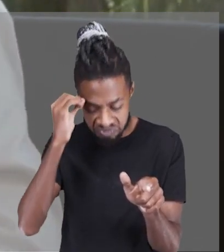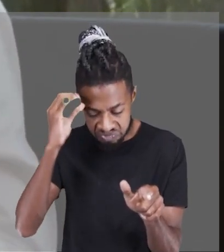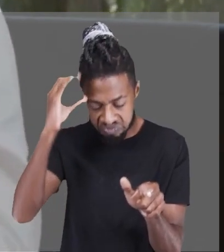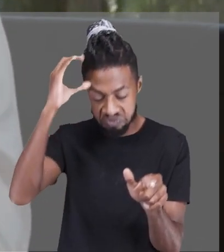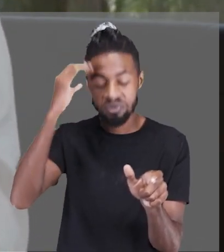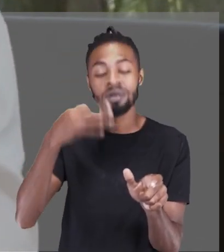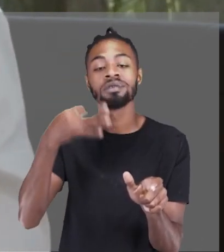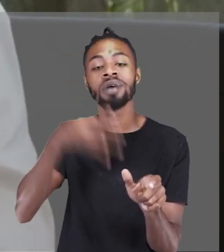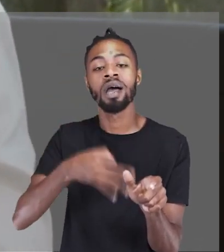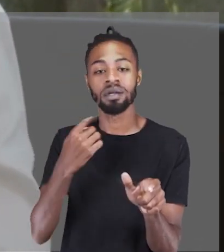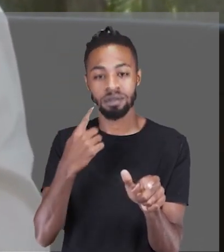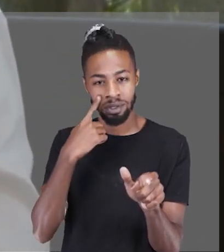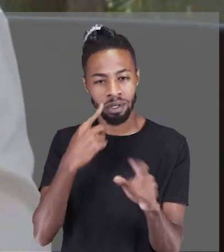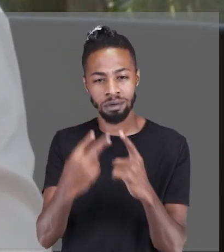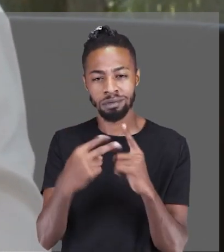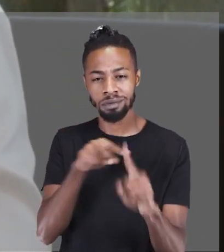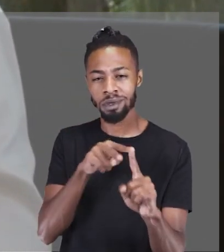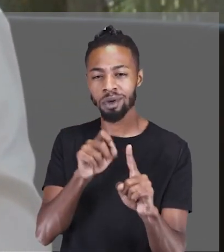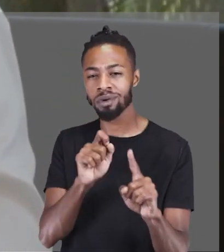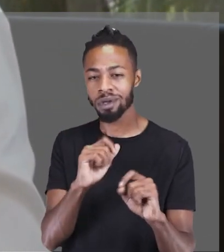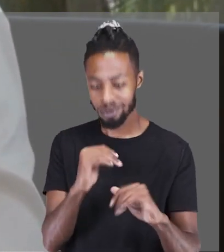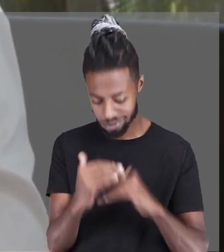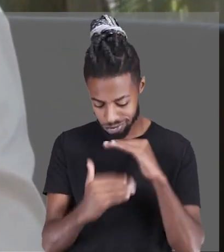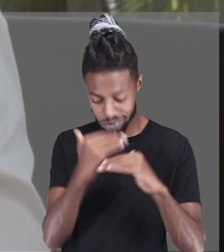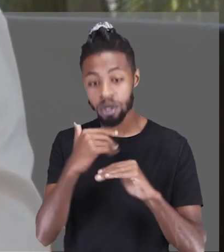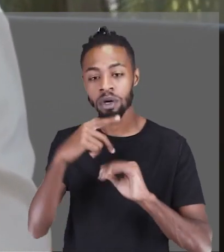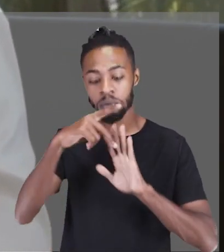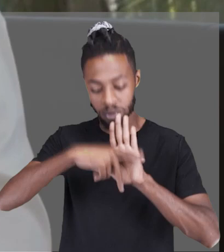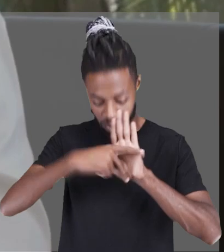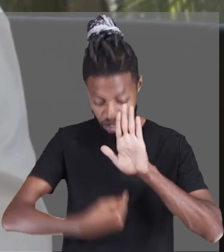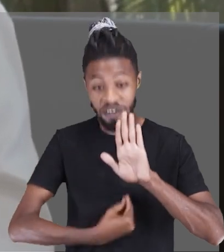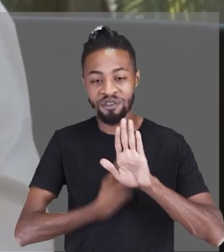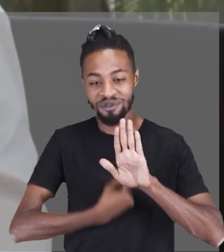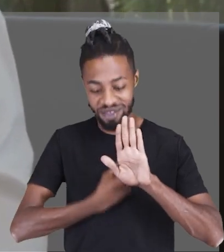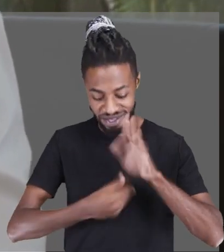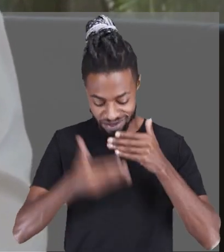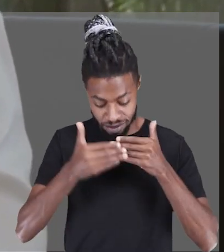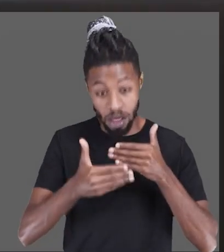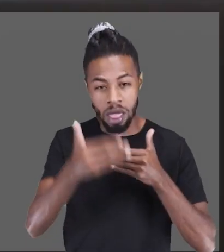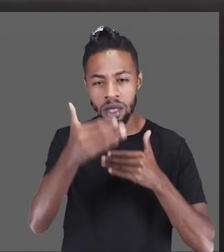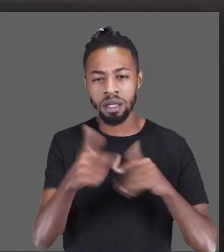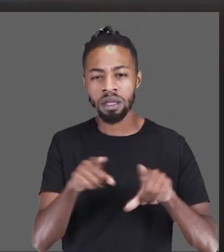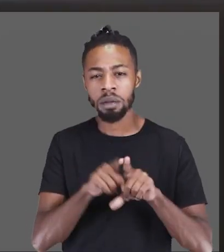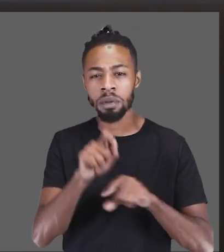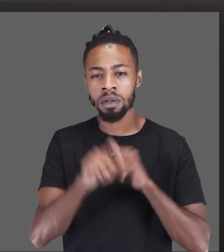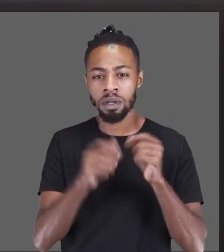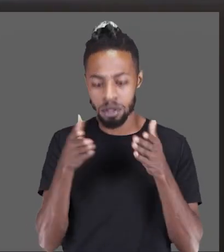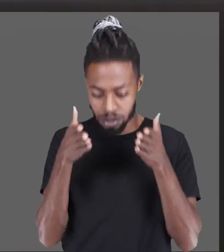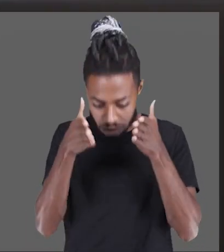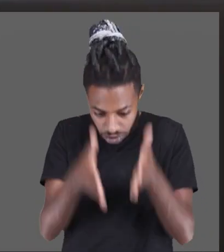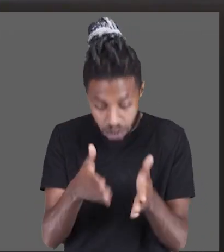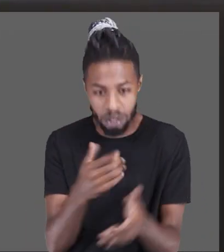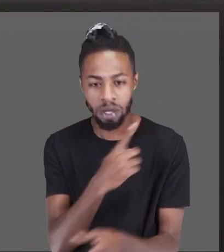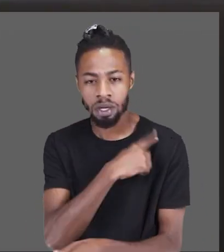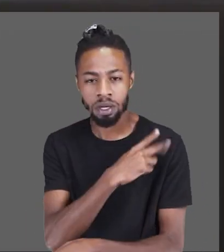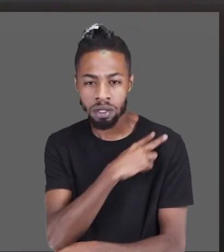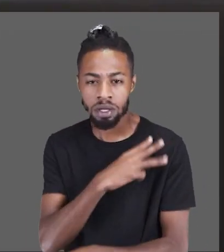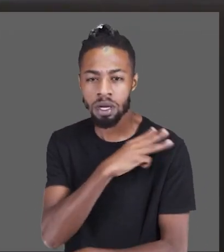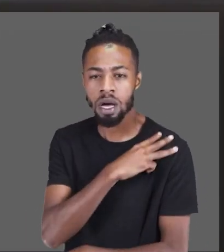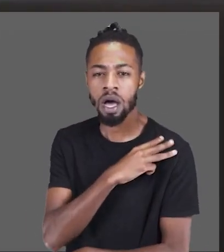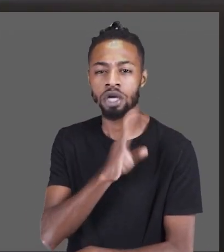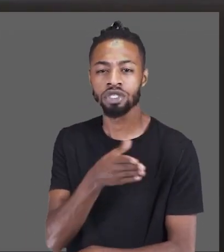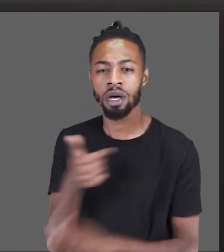o amadurecimento necessário na perspectiva de desenvolver o seu projeto de vida. E ingressar no ensino